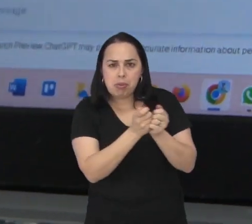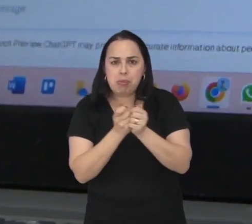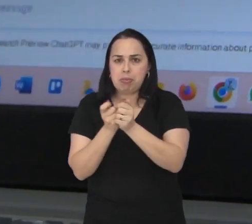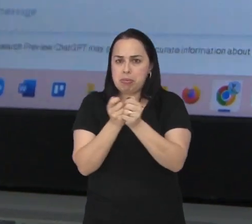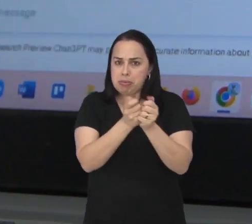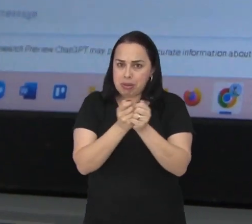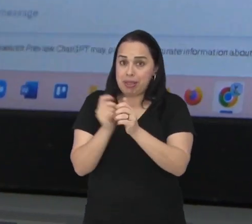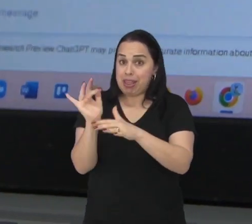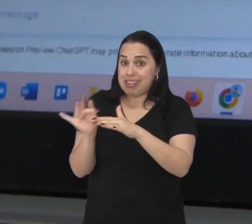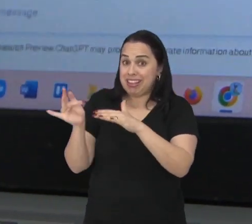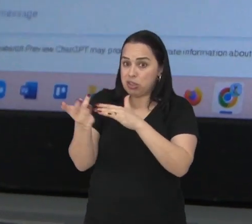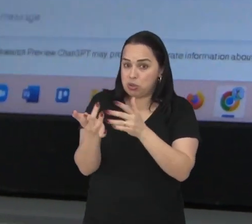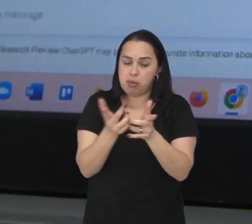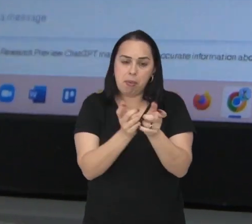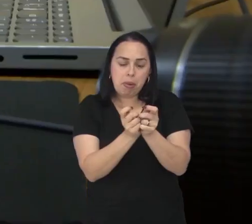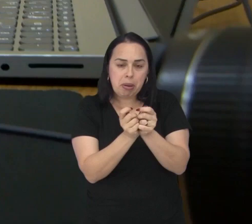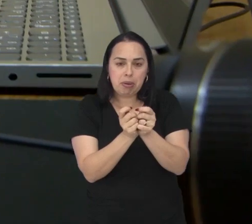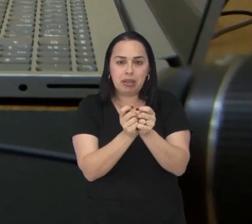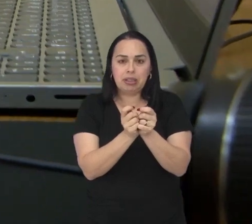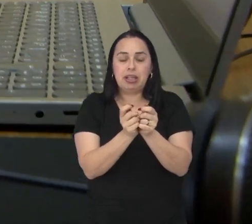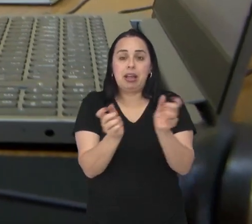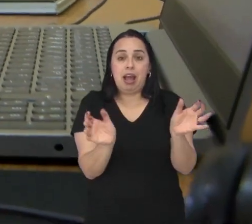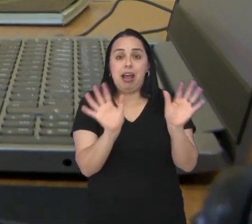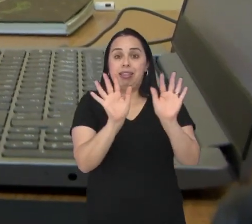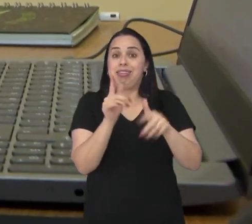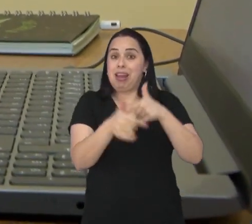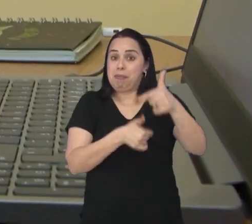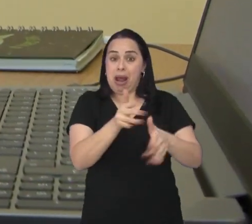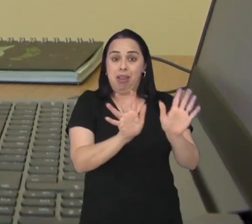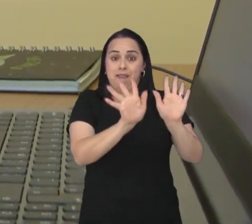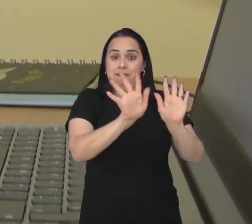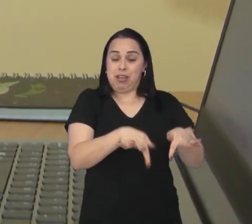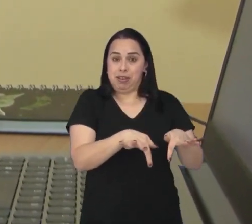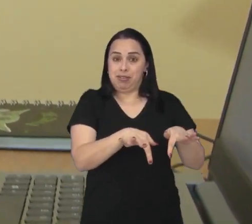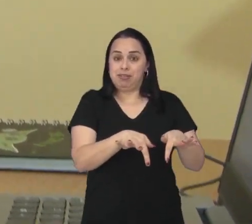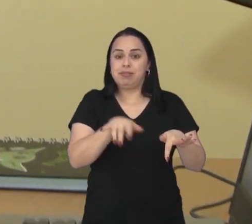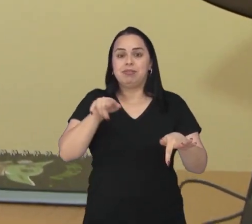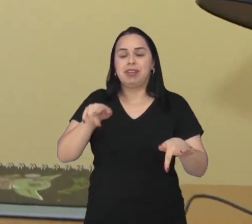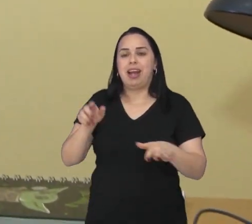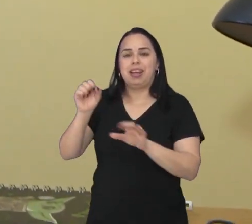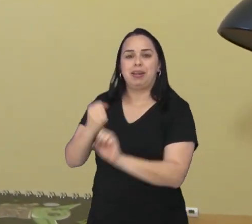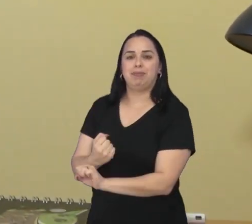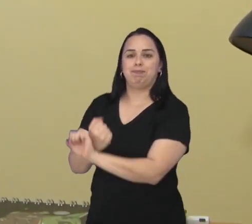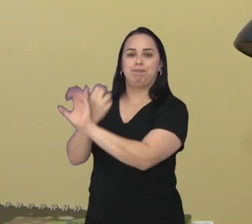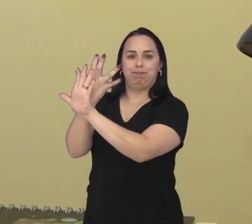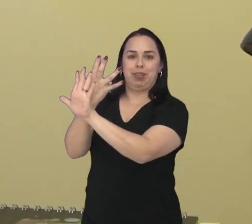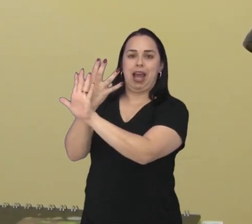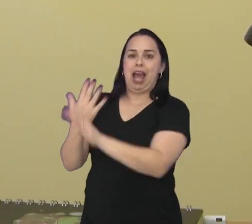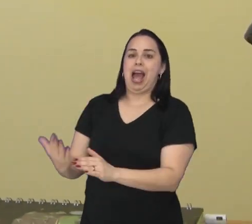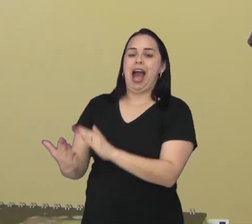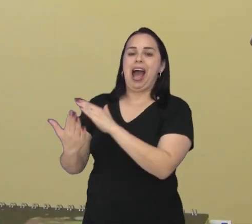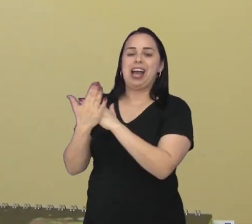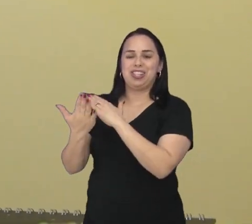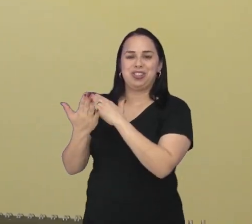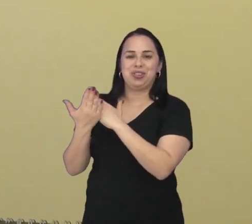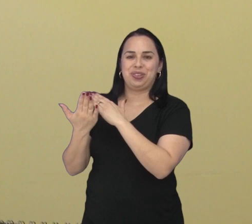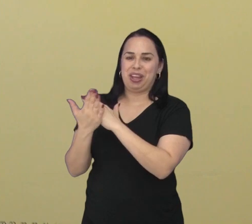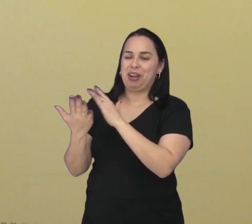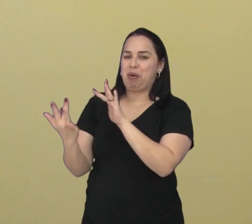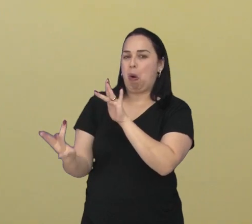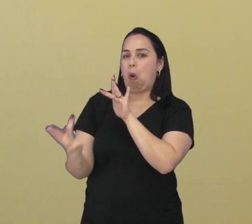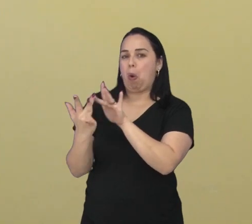e usuários das redes sociais. Fora do ambiente de trabalho, as chamadas de vídeo ajudam a